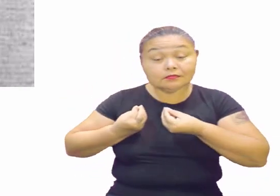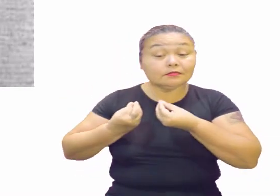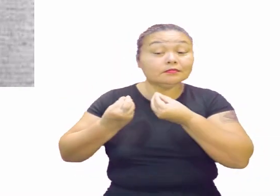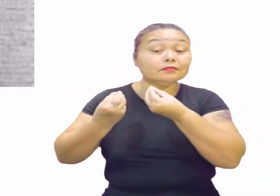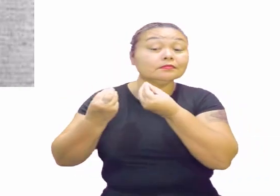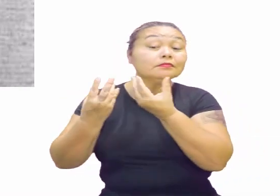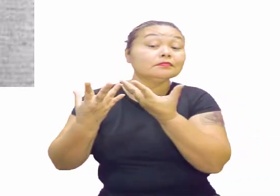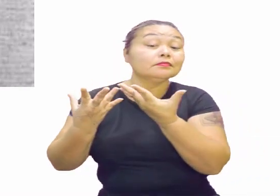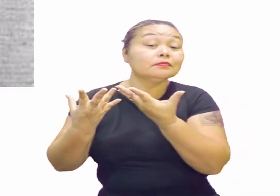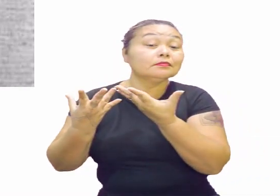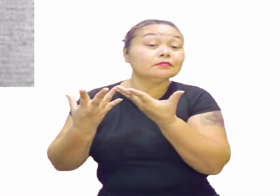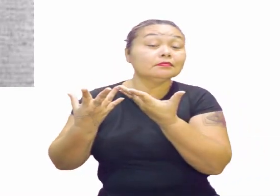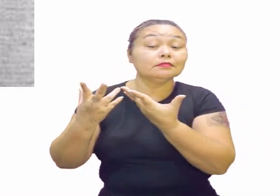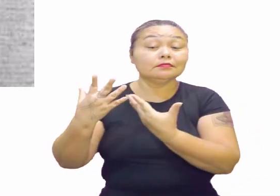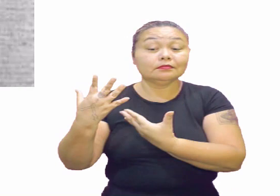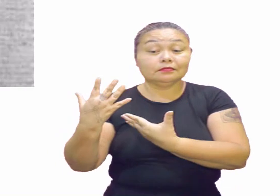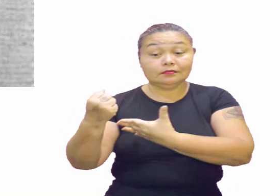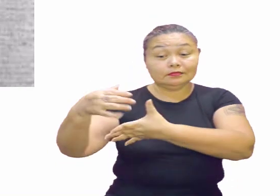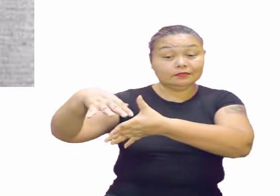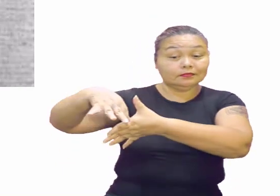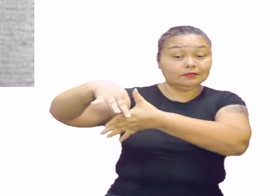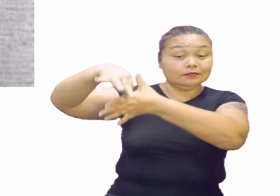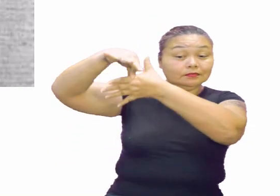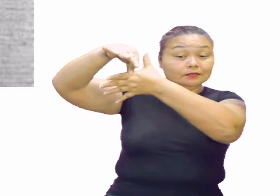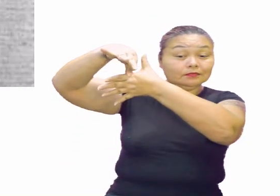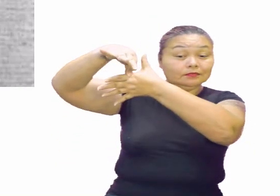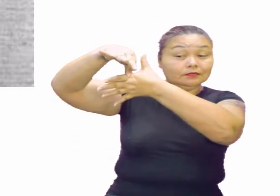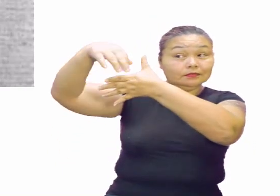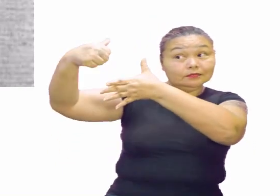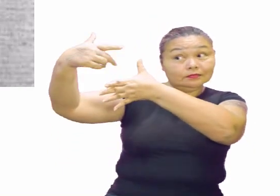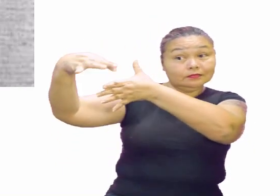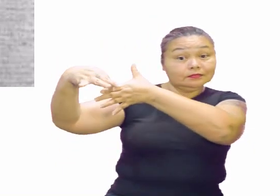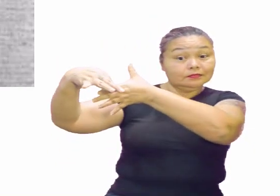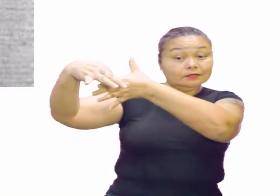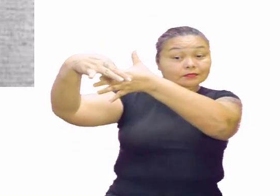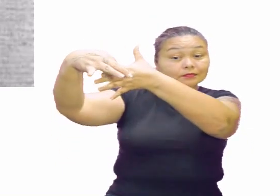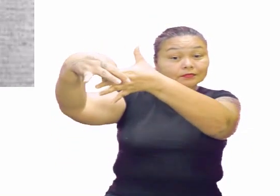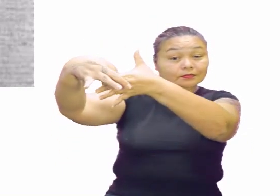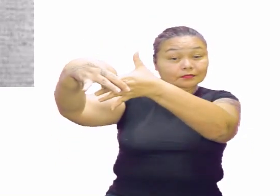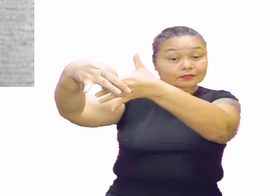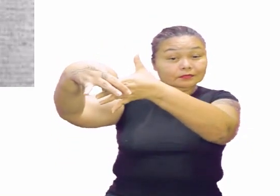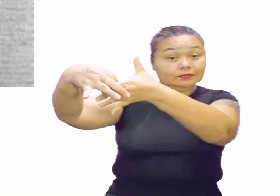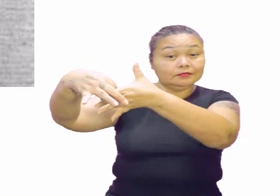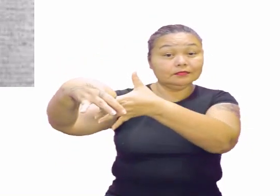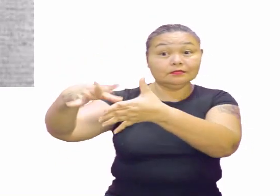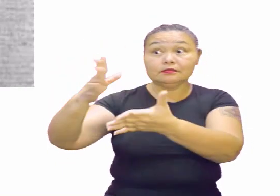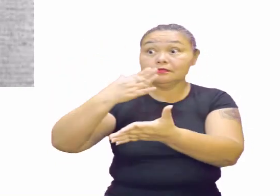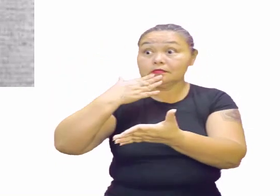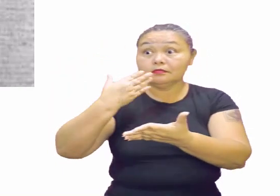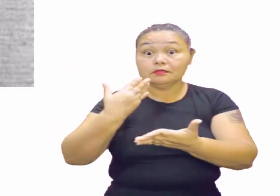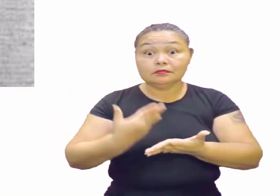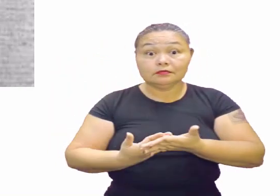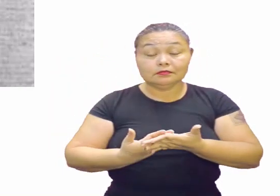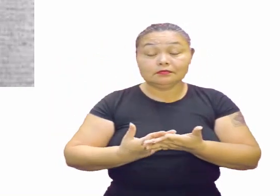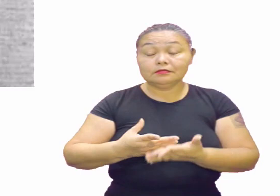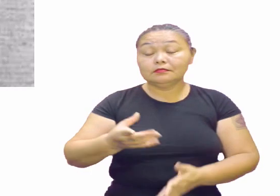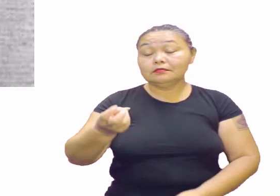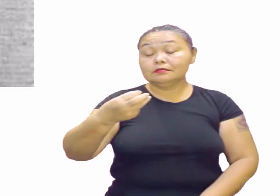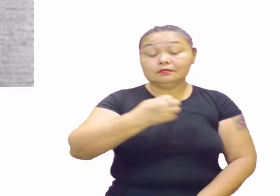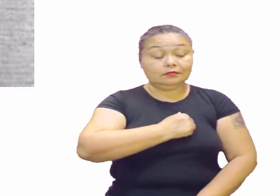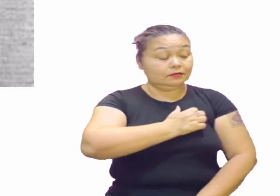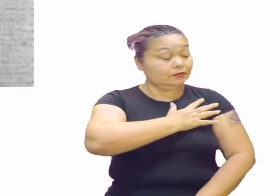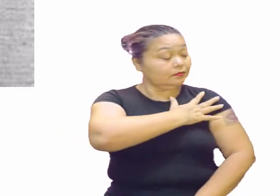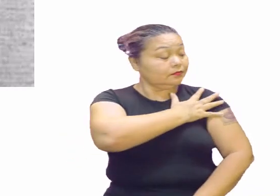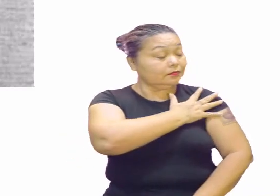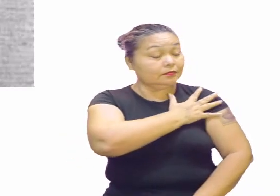Deodoro a liderança desse movimento. Pasmem, senhores! Marechal